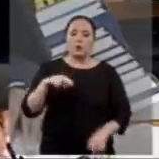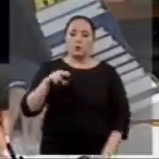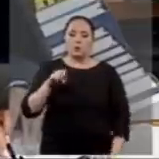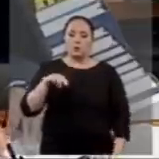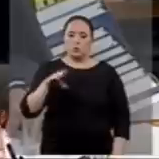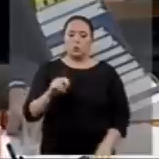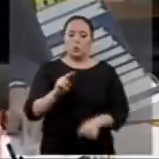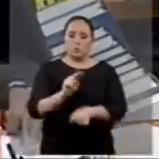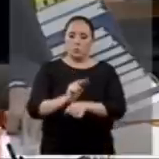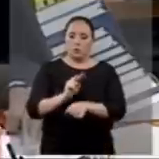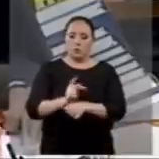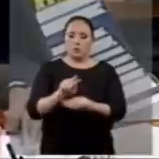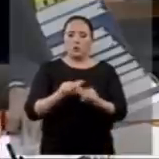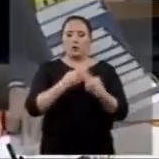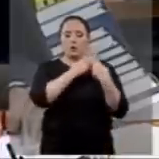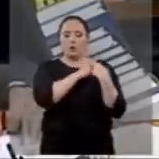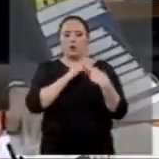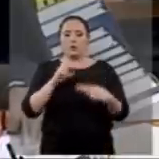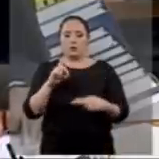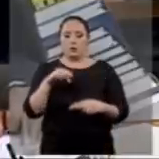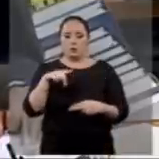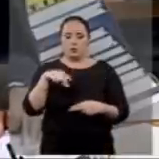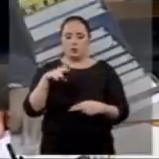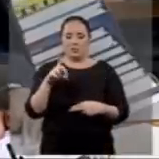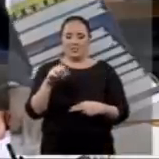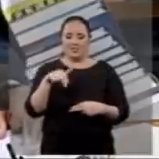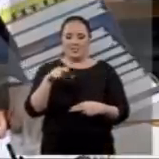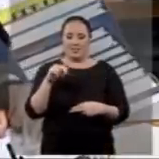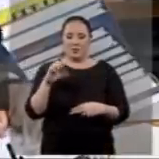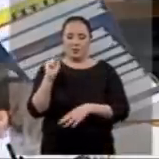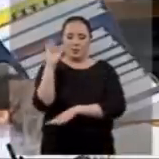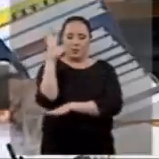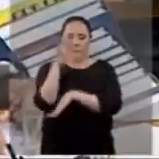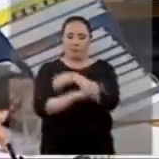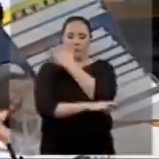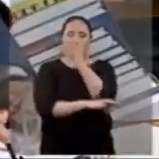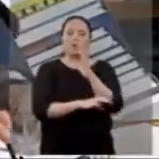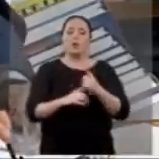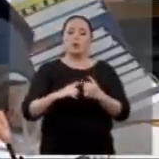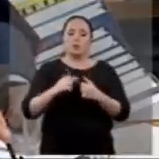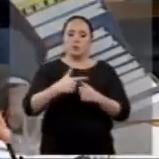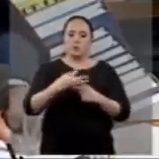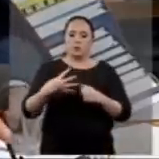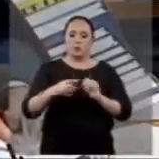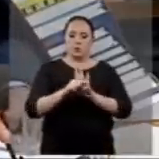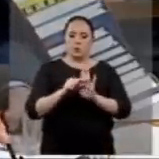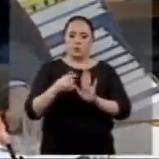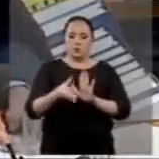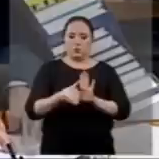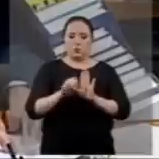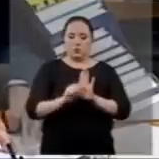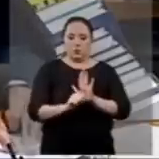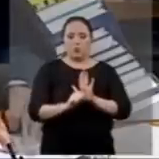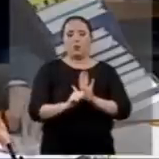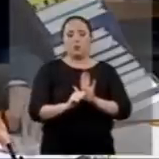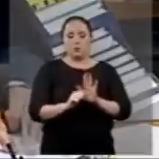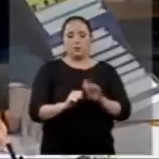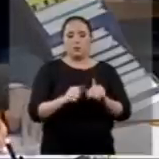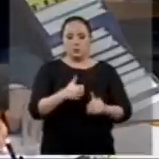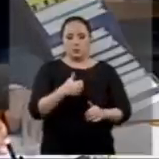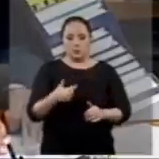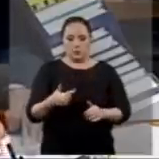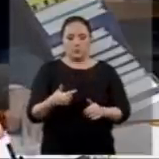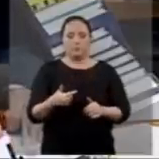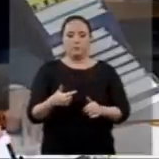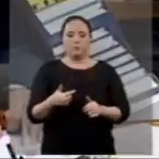e responsabilidade por danos ao meio ambiente, artigo 24, inciso 6, 8 e